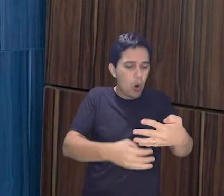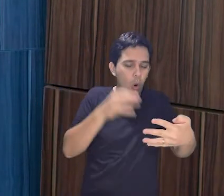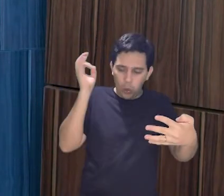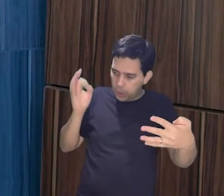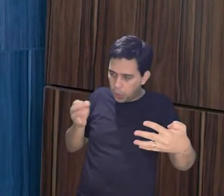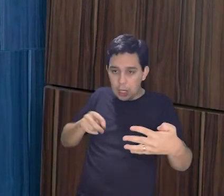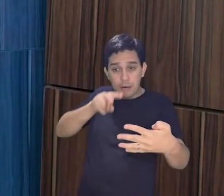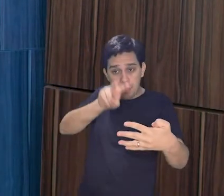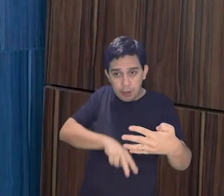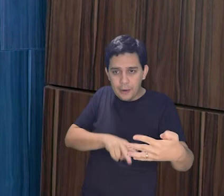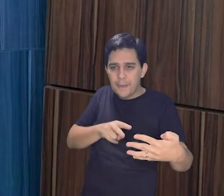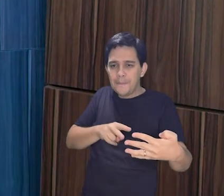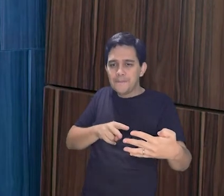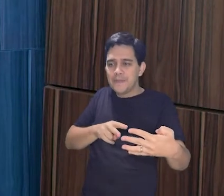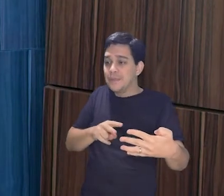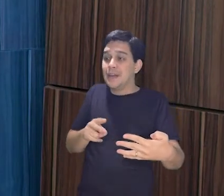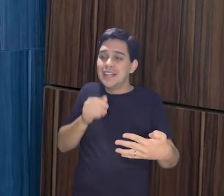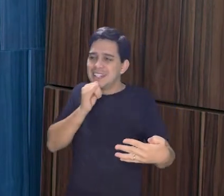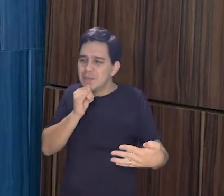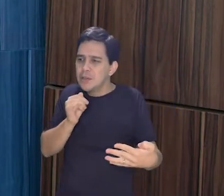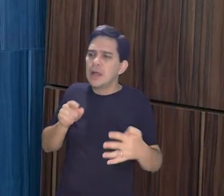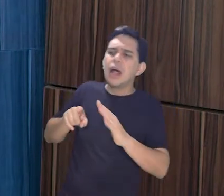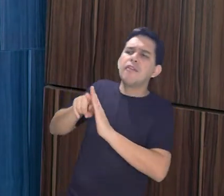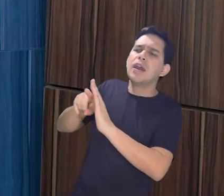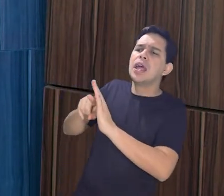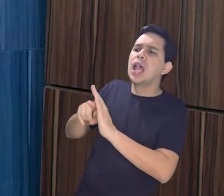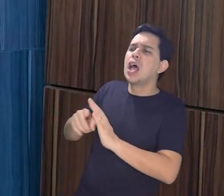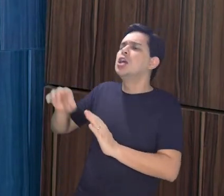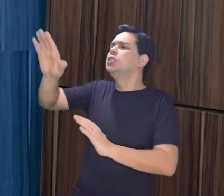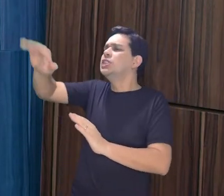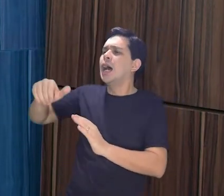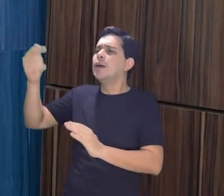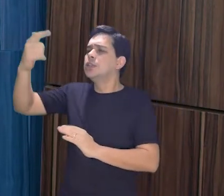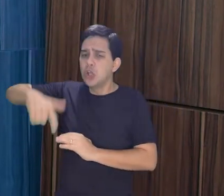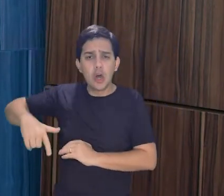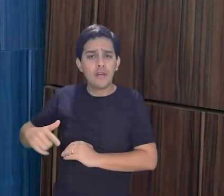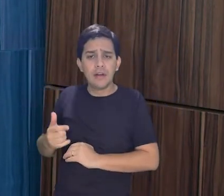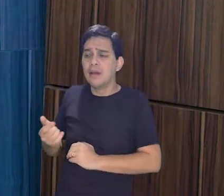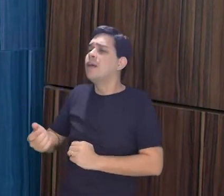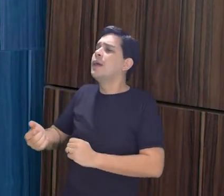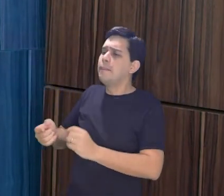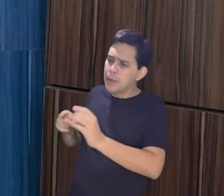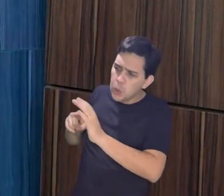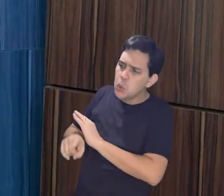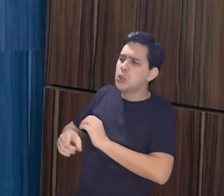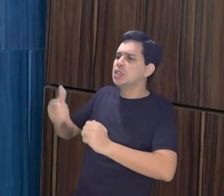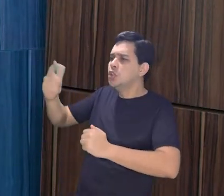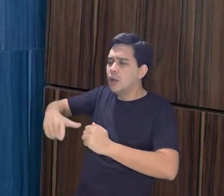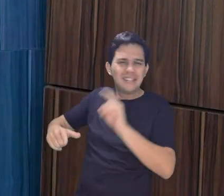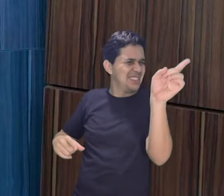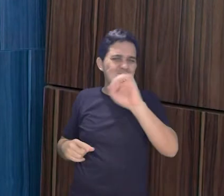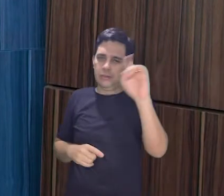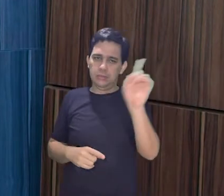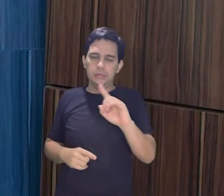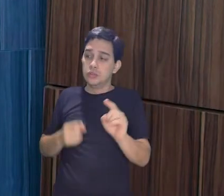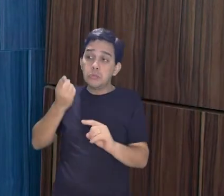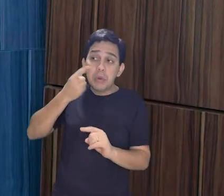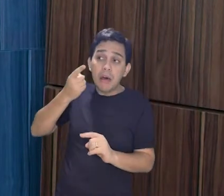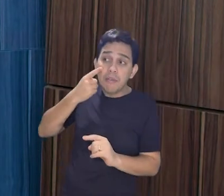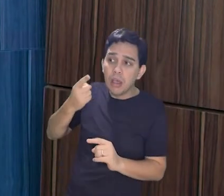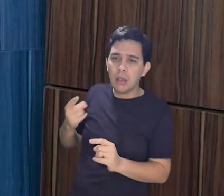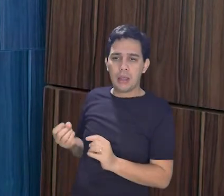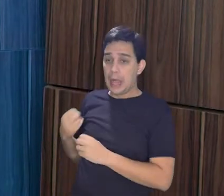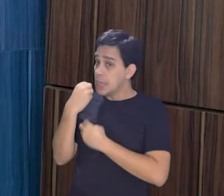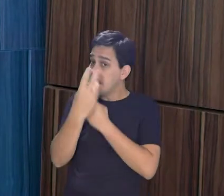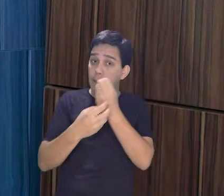revitimizada. Então, a gente não vai reabrir o caso ou rediscutir o caso. É um excesso de cautela. É tentar compreender, depois do depoimento, o